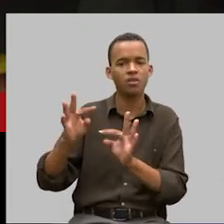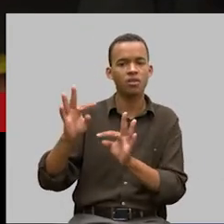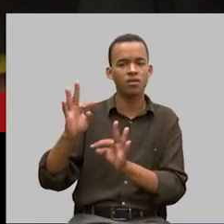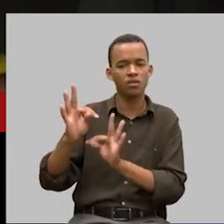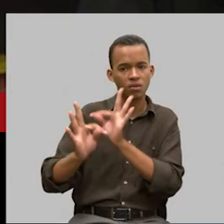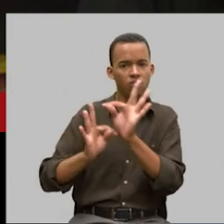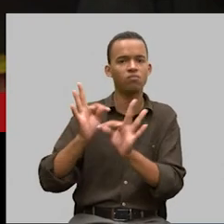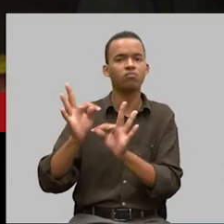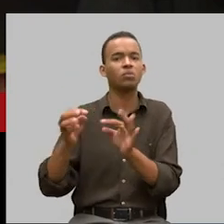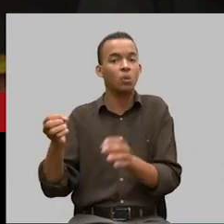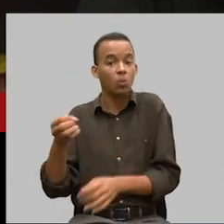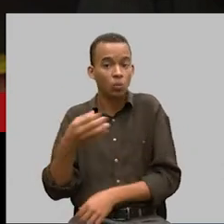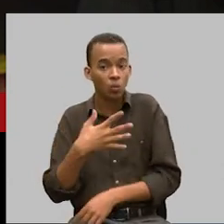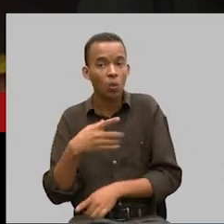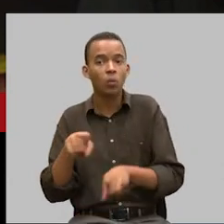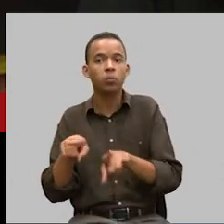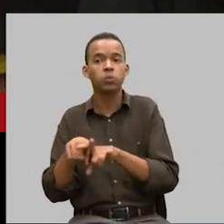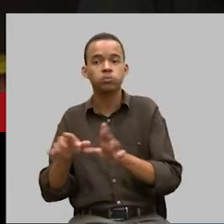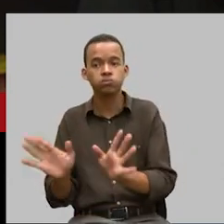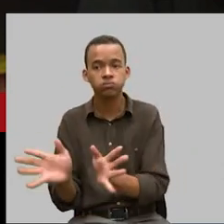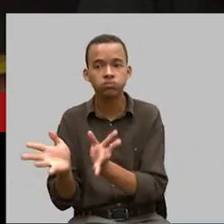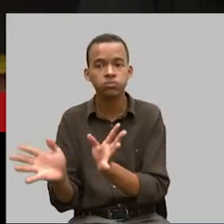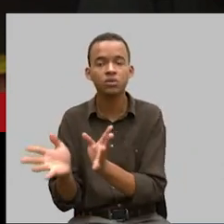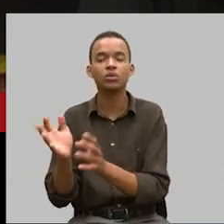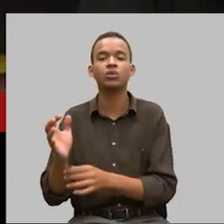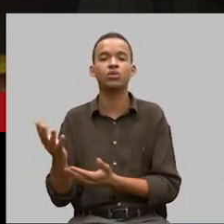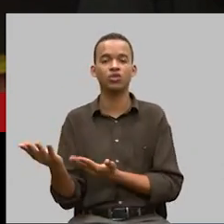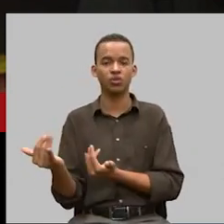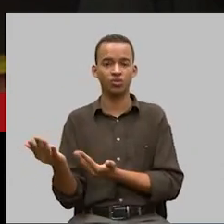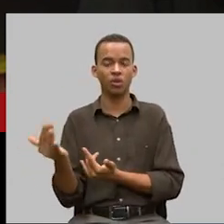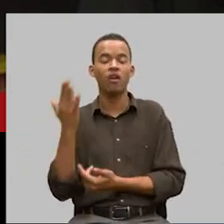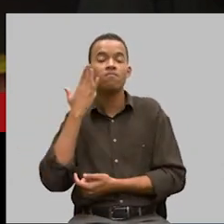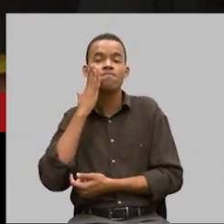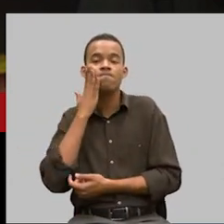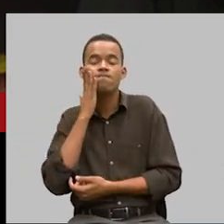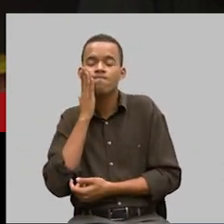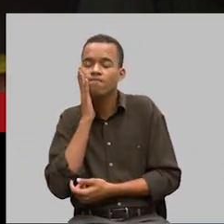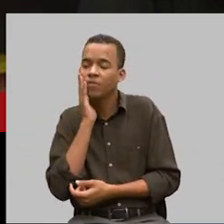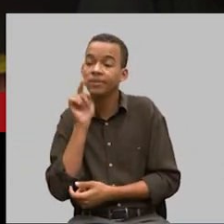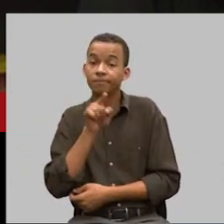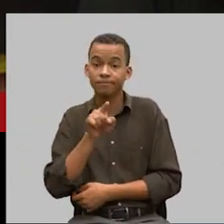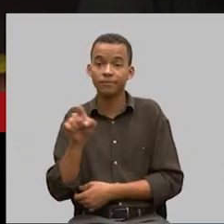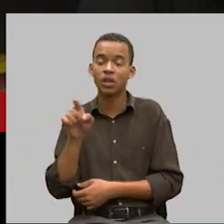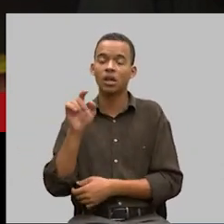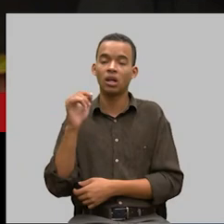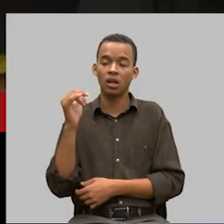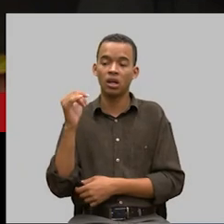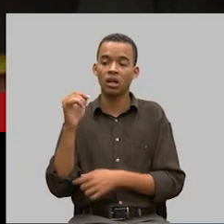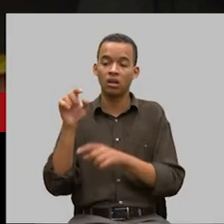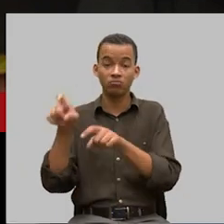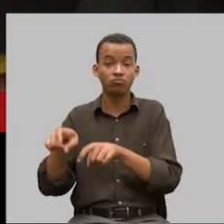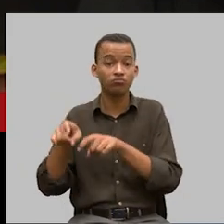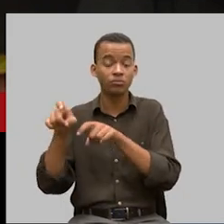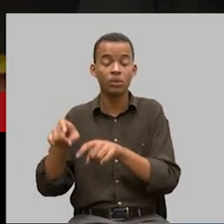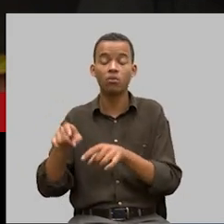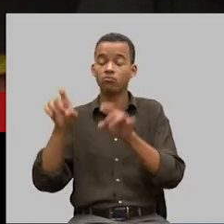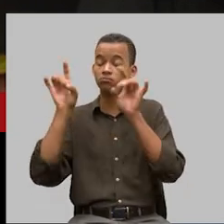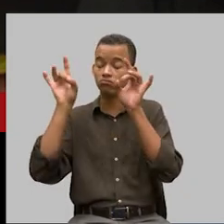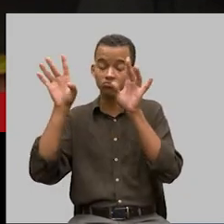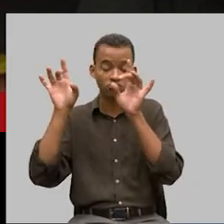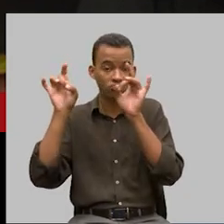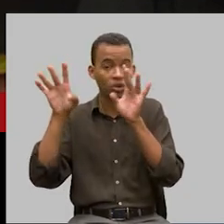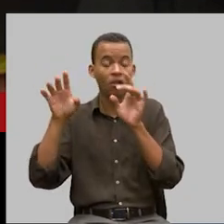e incentivando e fazendo esse jovem entender o tamanho do potencial que é o campo para ele trabalhar para